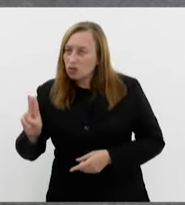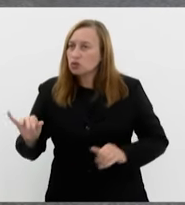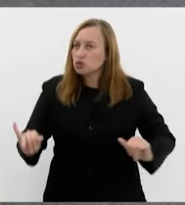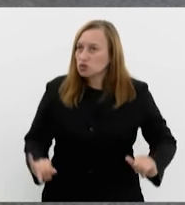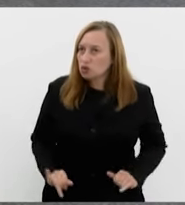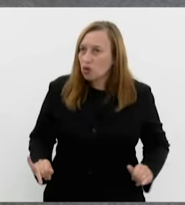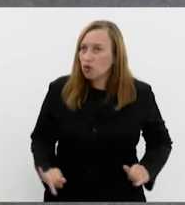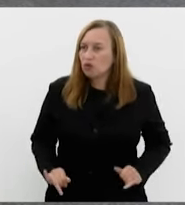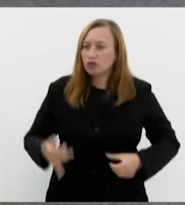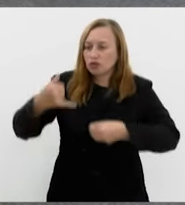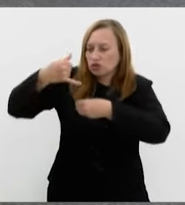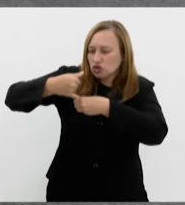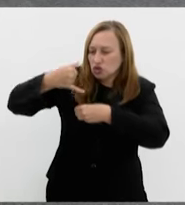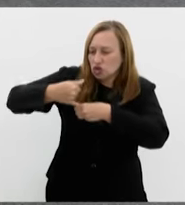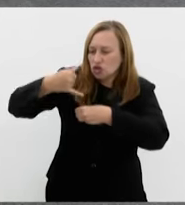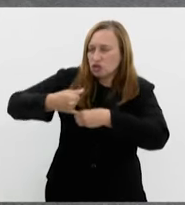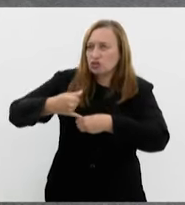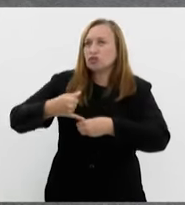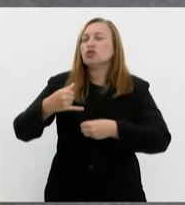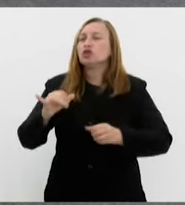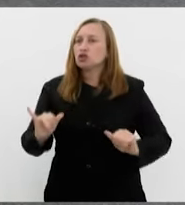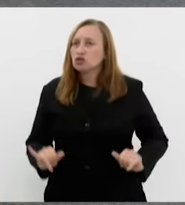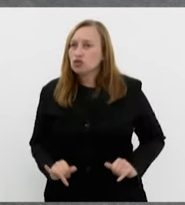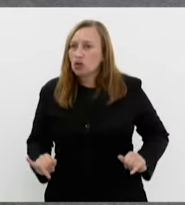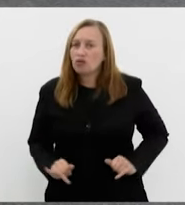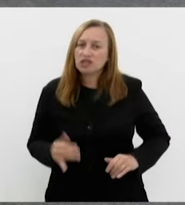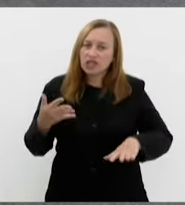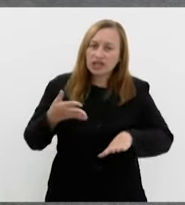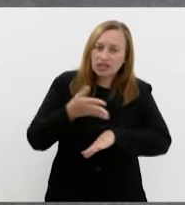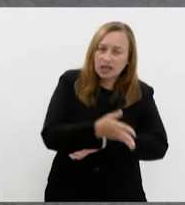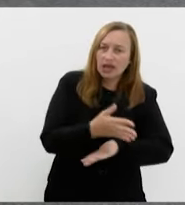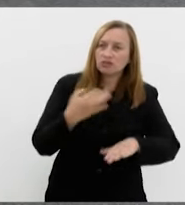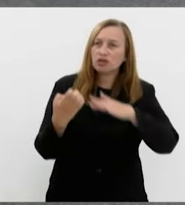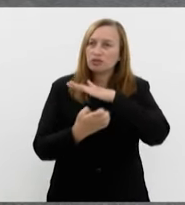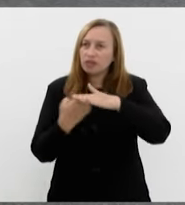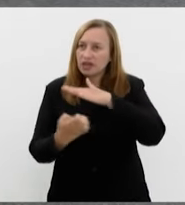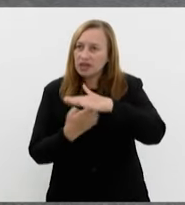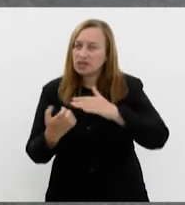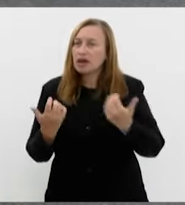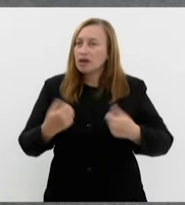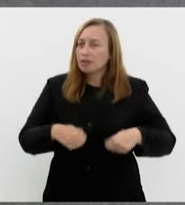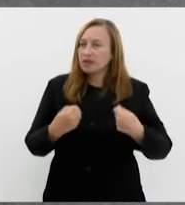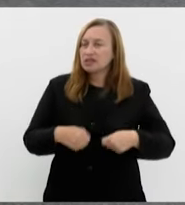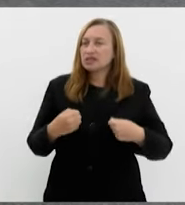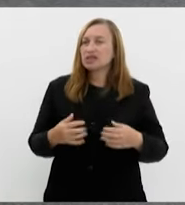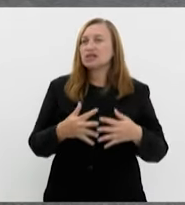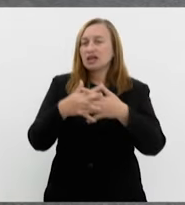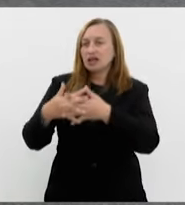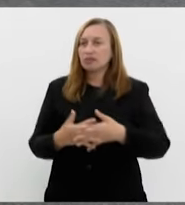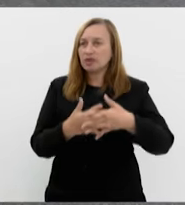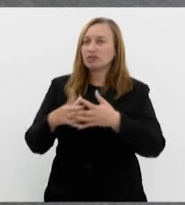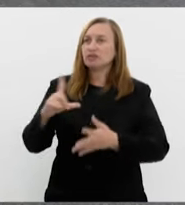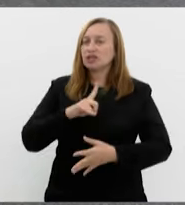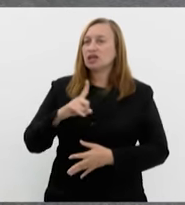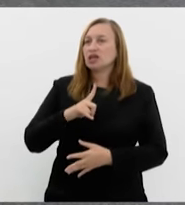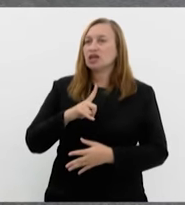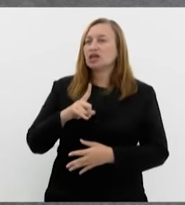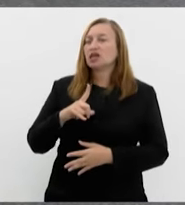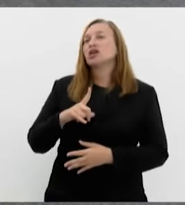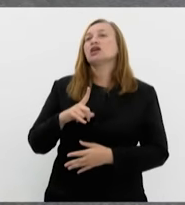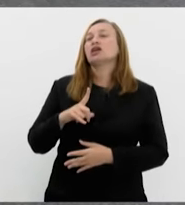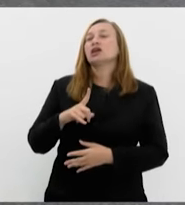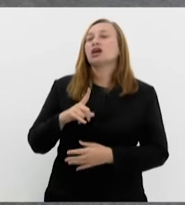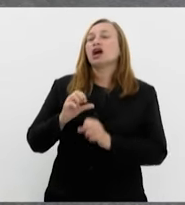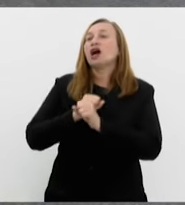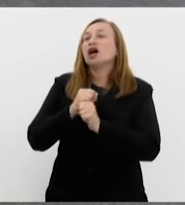repasse. Se você quer entrar numa empresa, você tem que ter o caminhão com tantos anos de uso. E